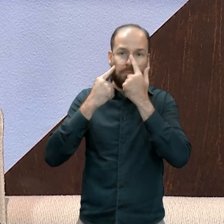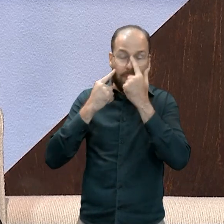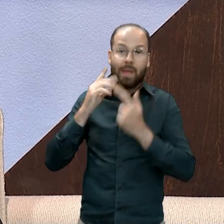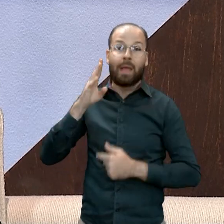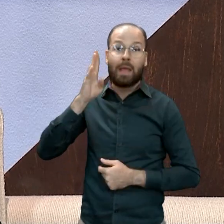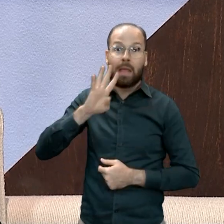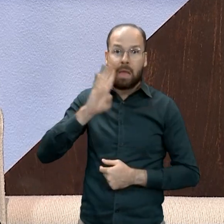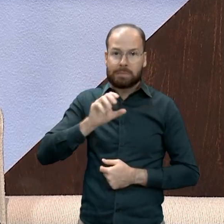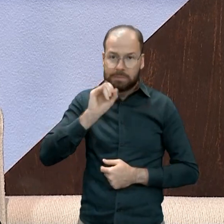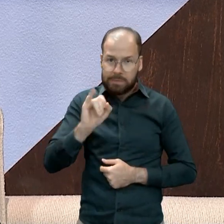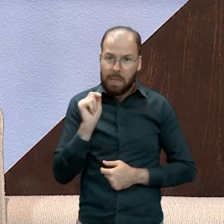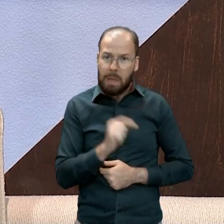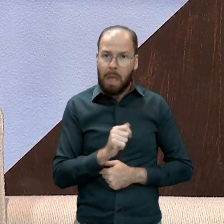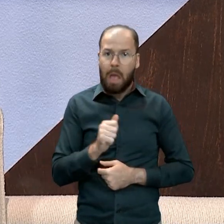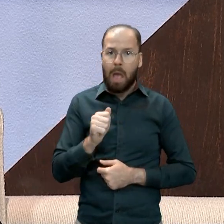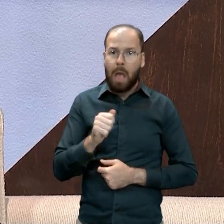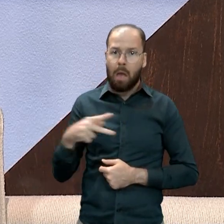desse,